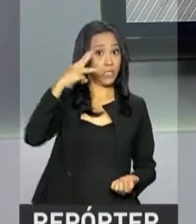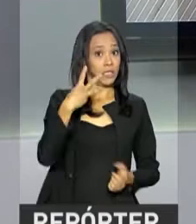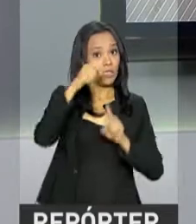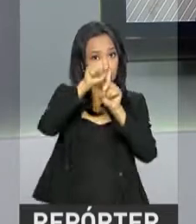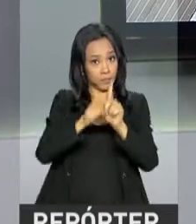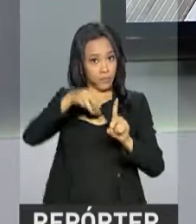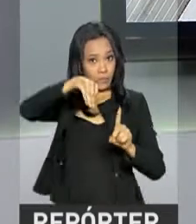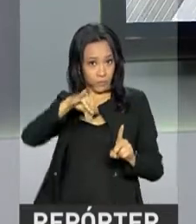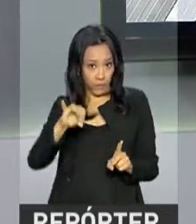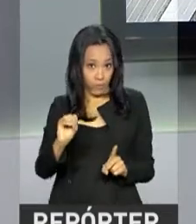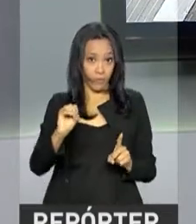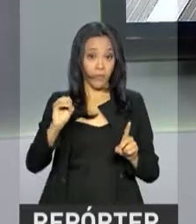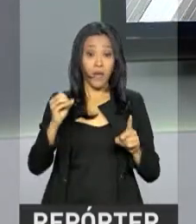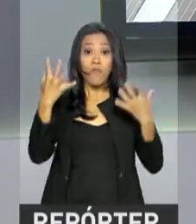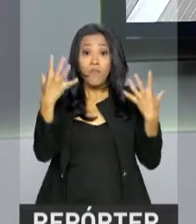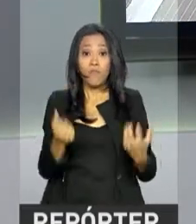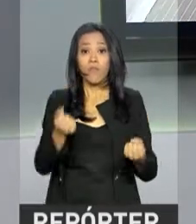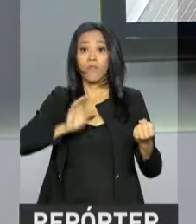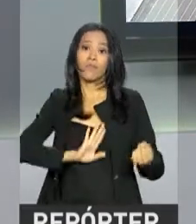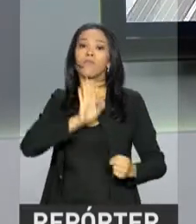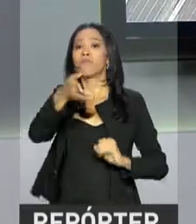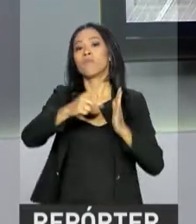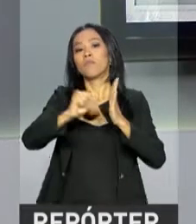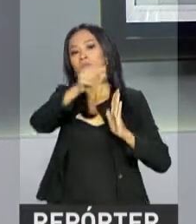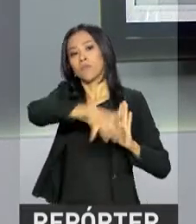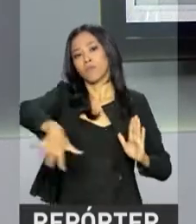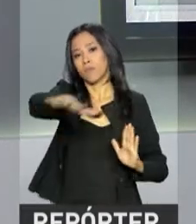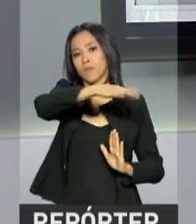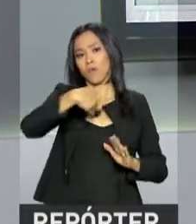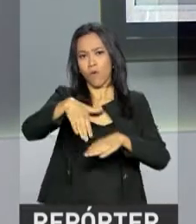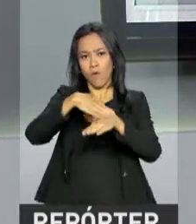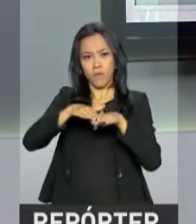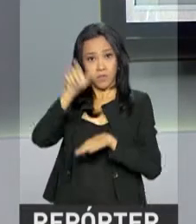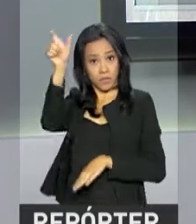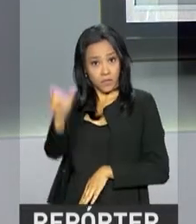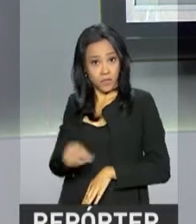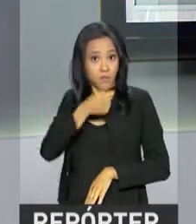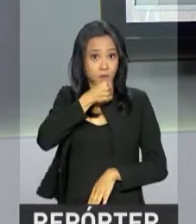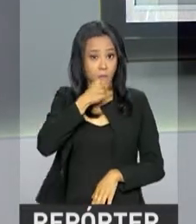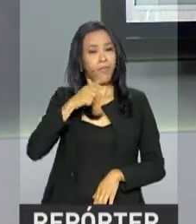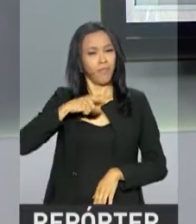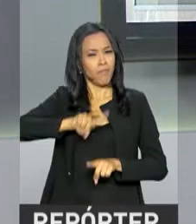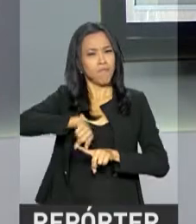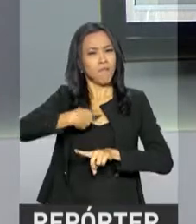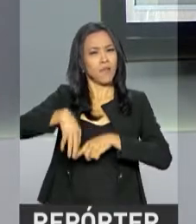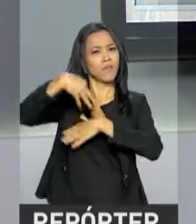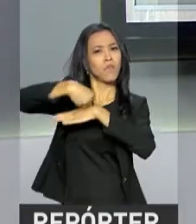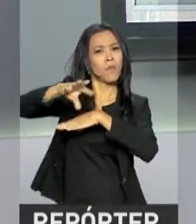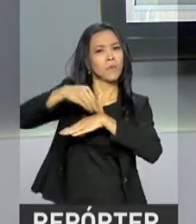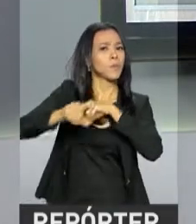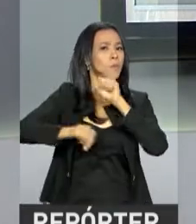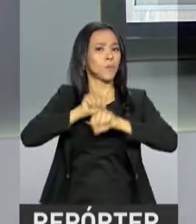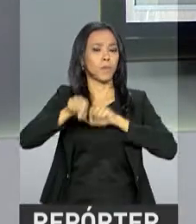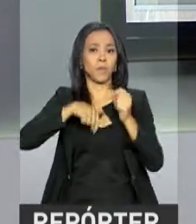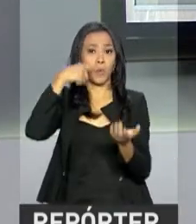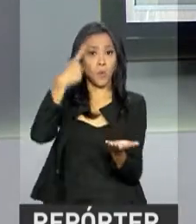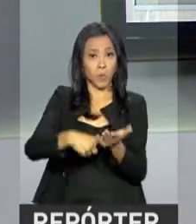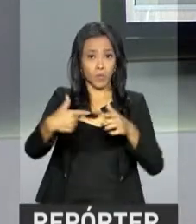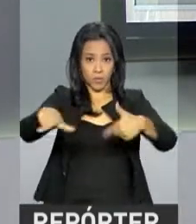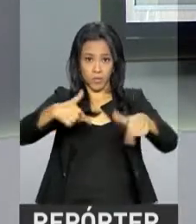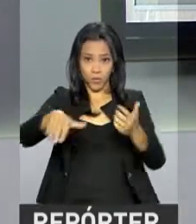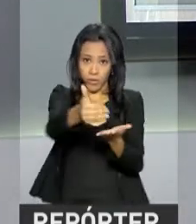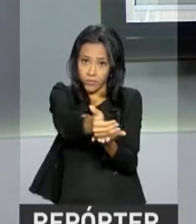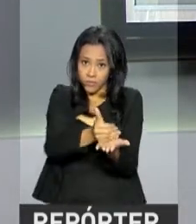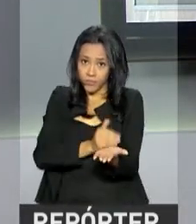de maio e vamos direto ao palácio do planalto conversar com o repórter ney pereira que tem as informações sobre a agenda do presidente michel